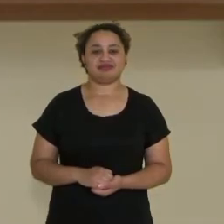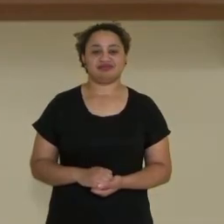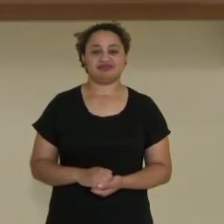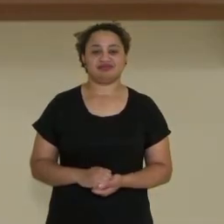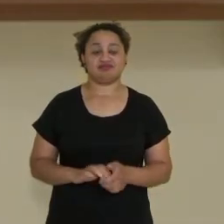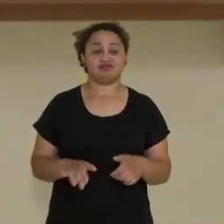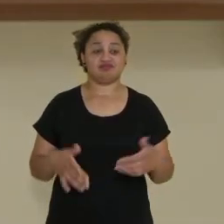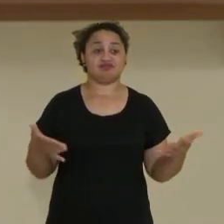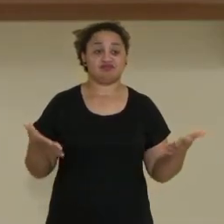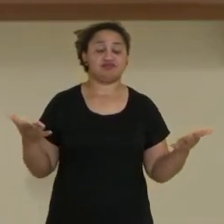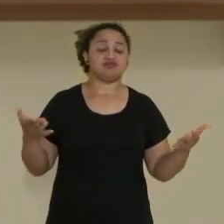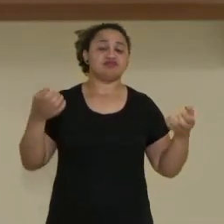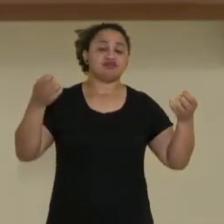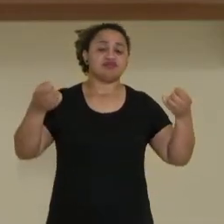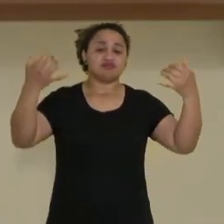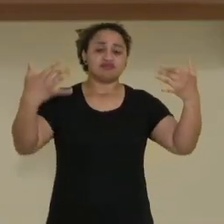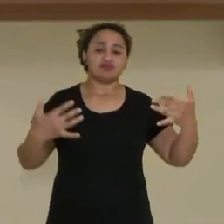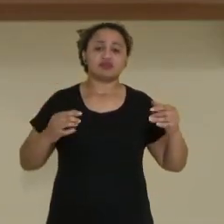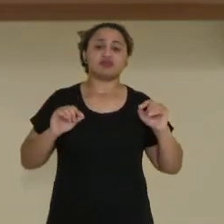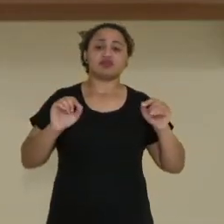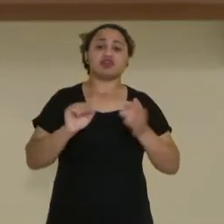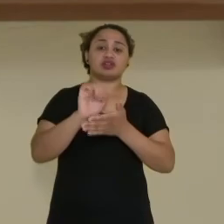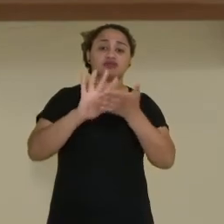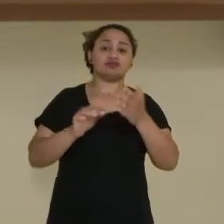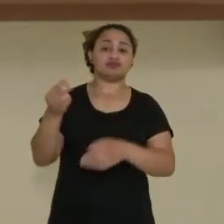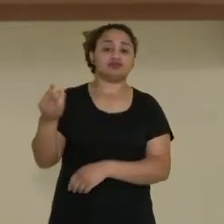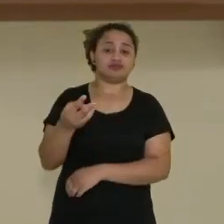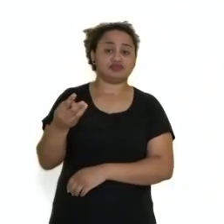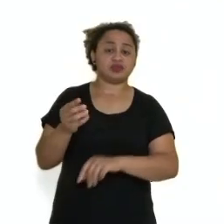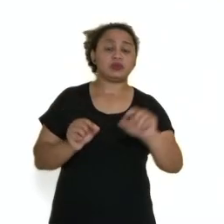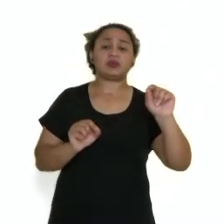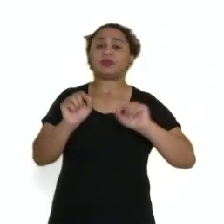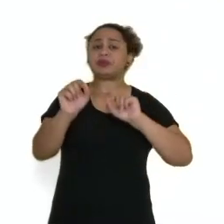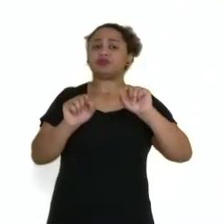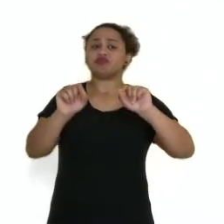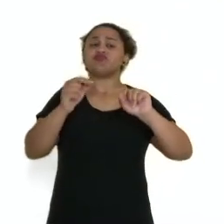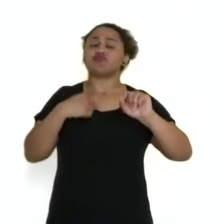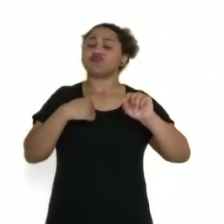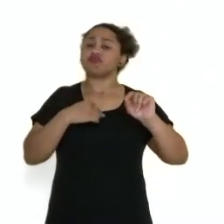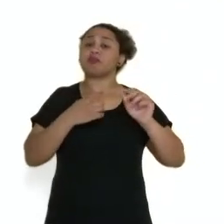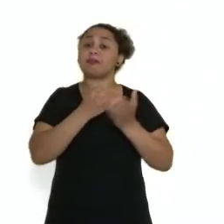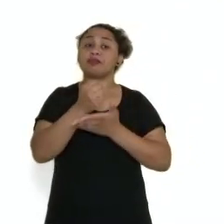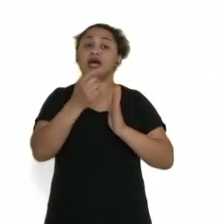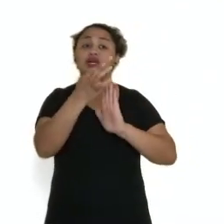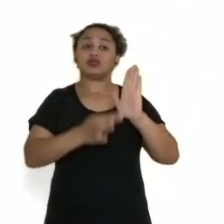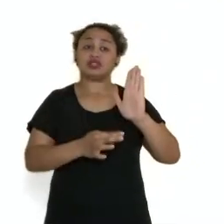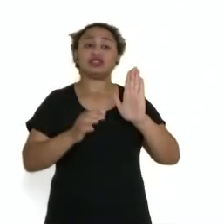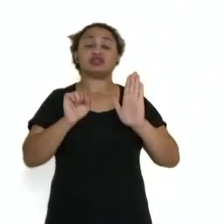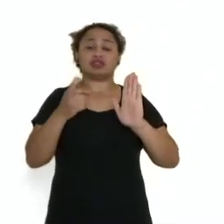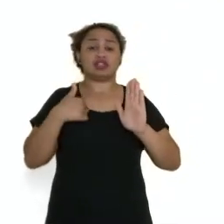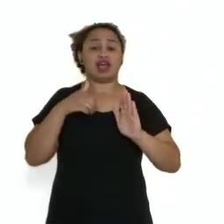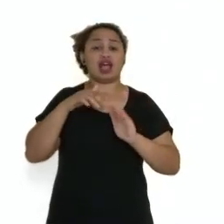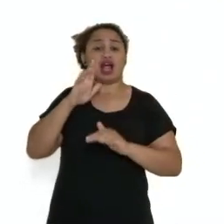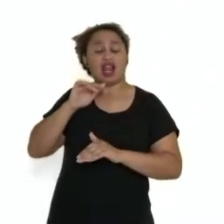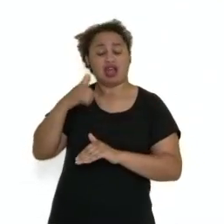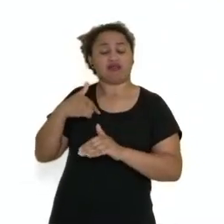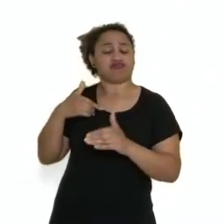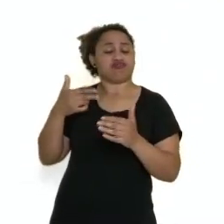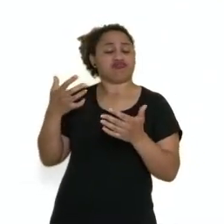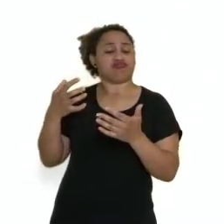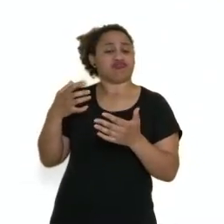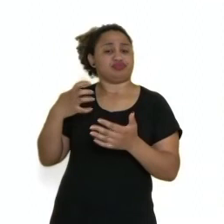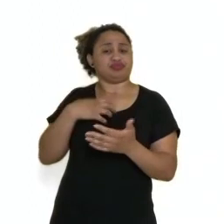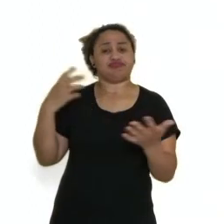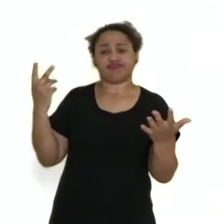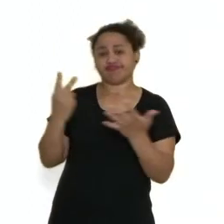Voltei, estamos conversando sobre a atividade 3. De acordo com o texto, quando a língua é mal utilizada, o